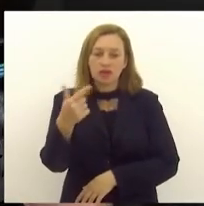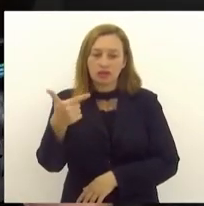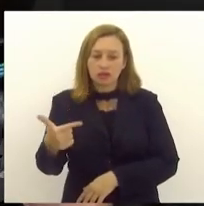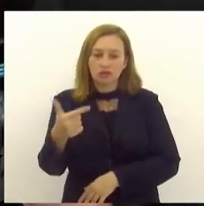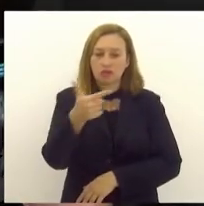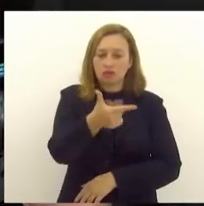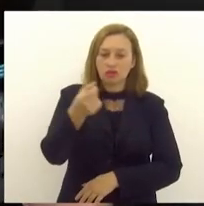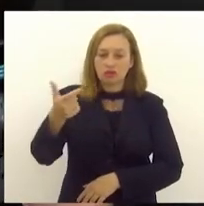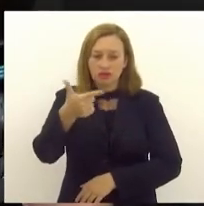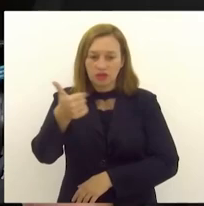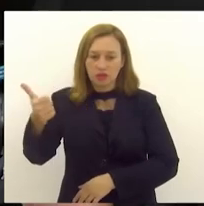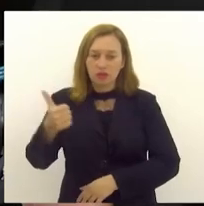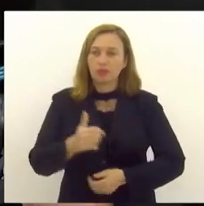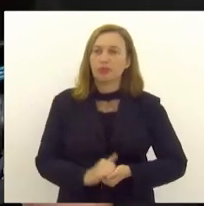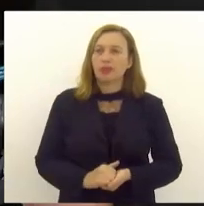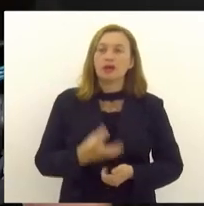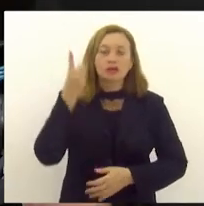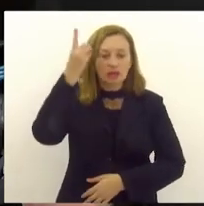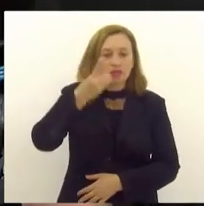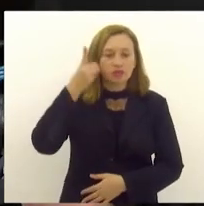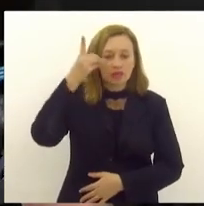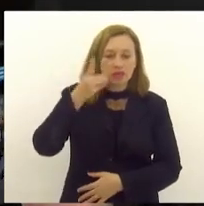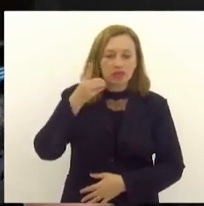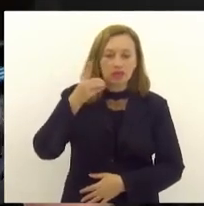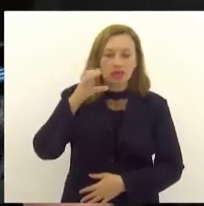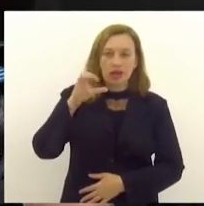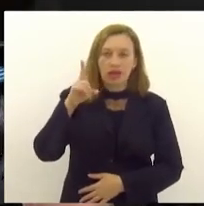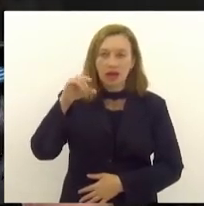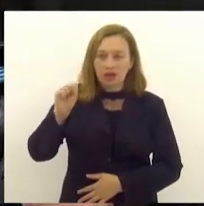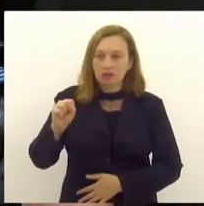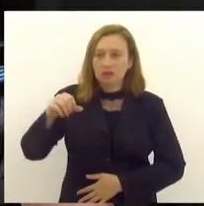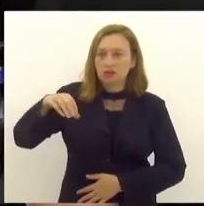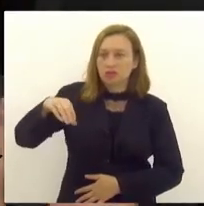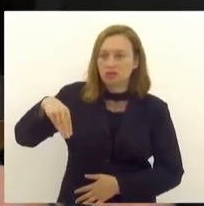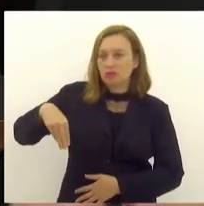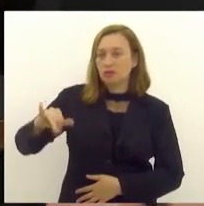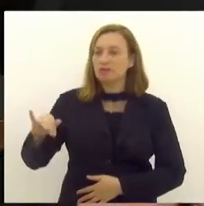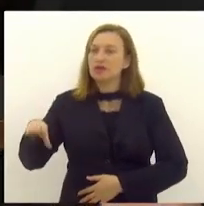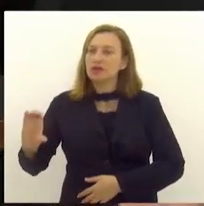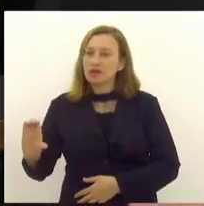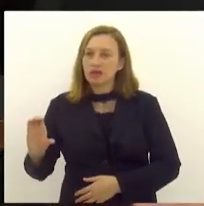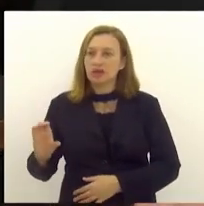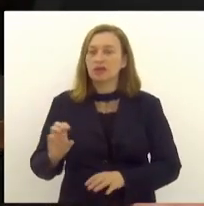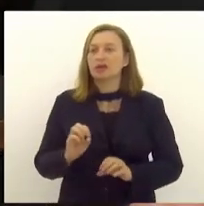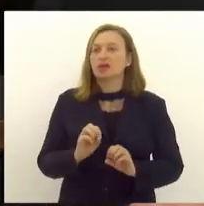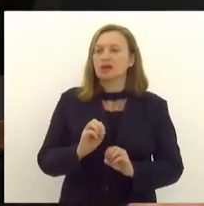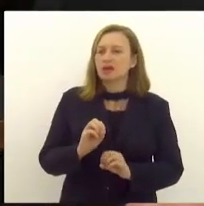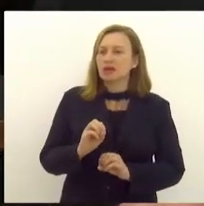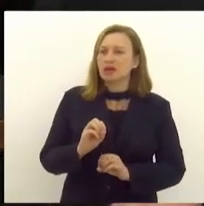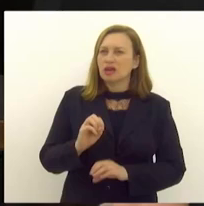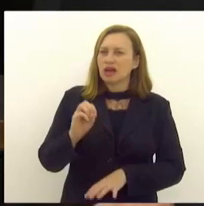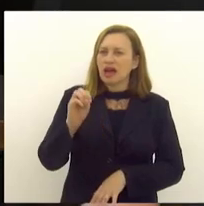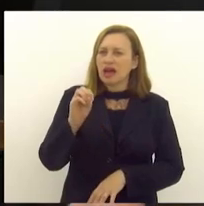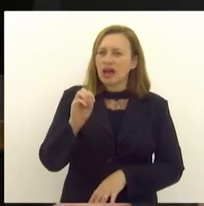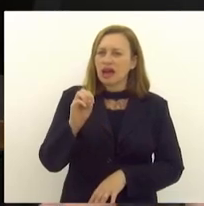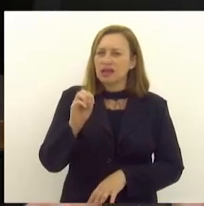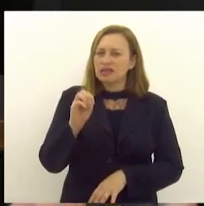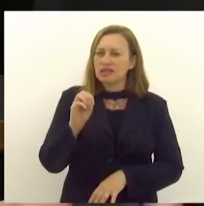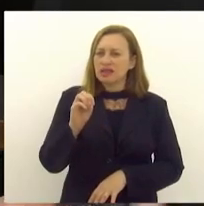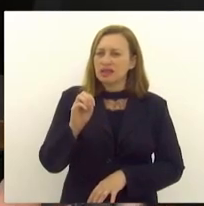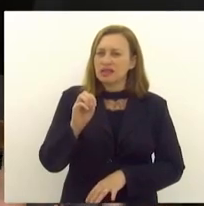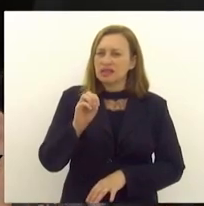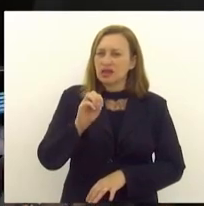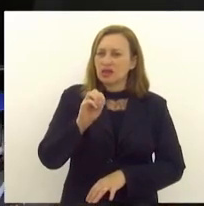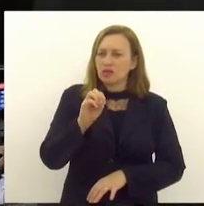3.542/2021 de autoria deputado Carlos minc que dispõe sobre a sinalização nos Espaços naturistas